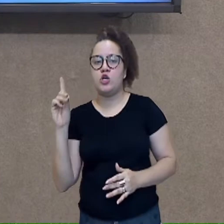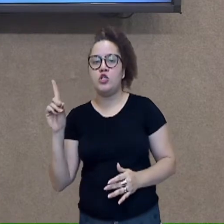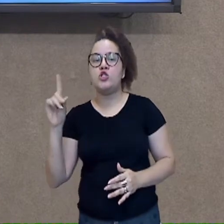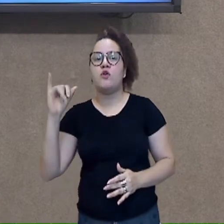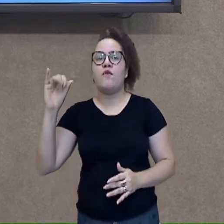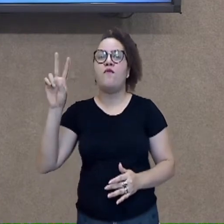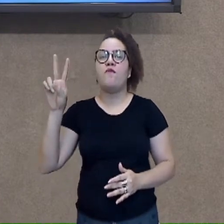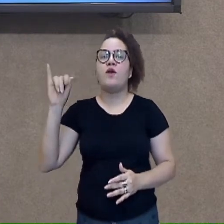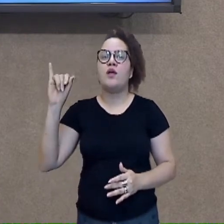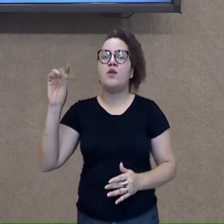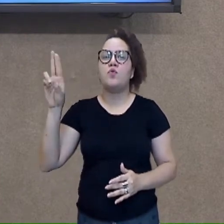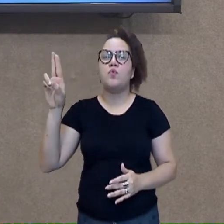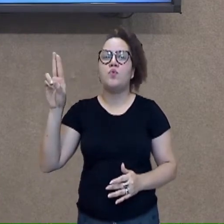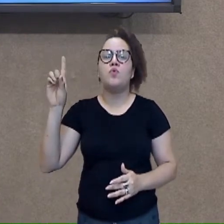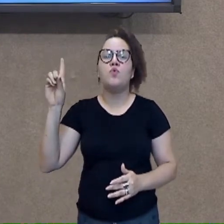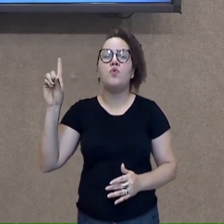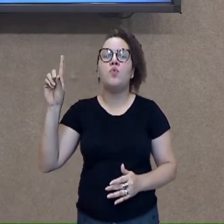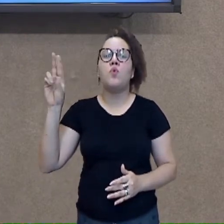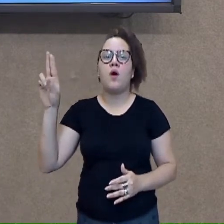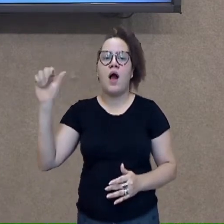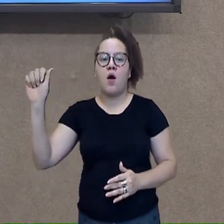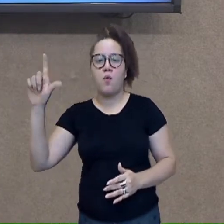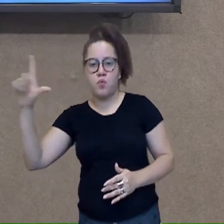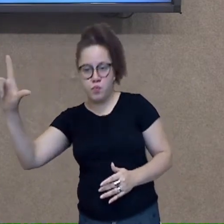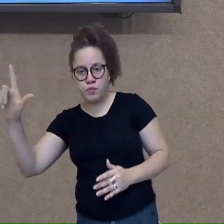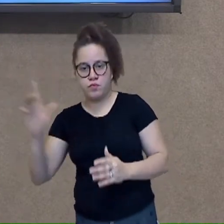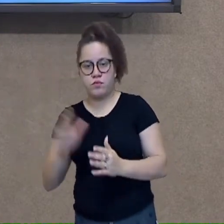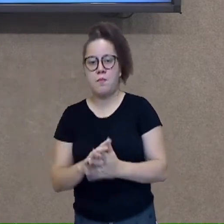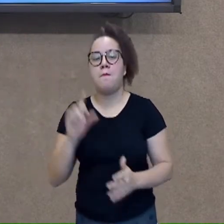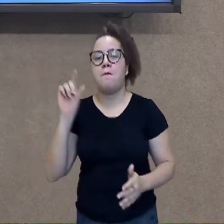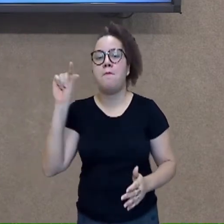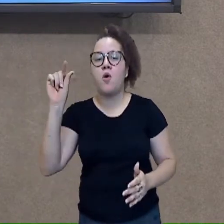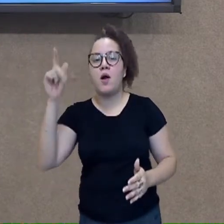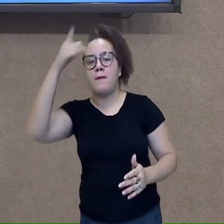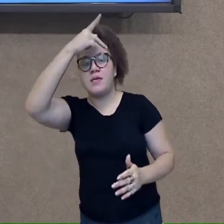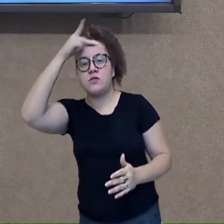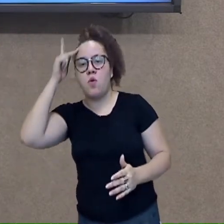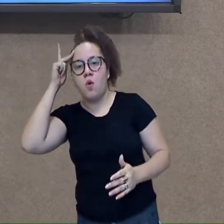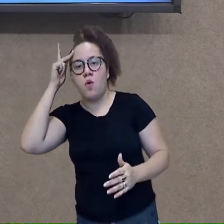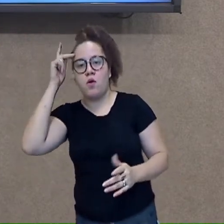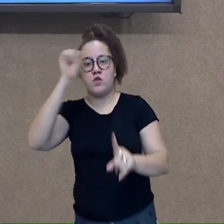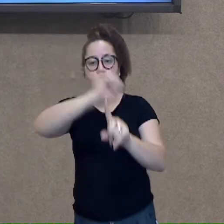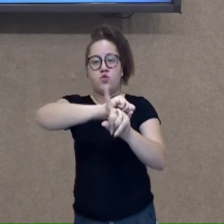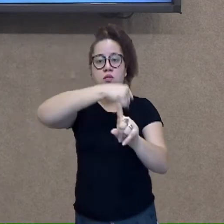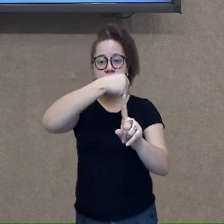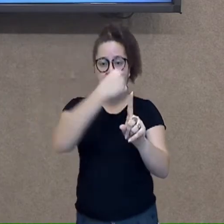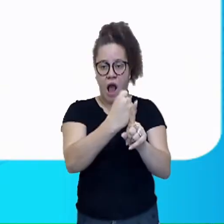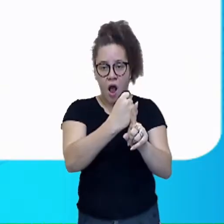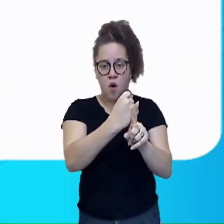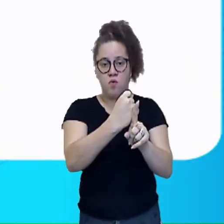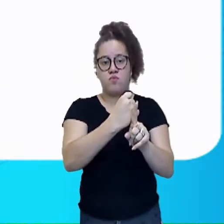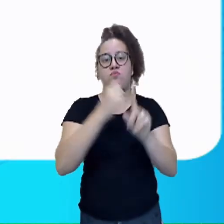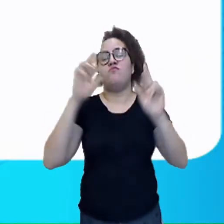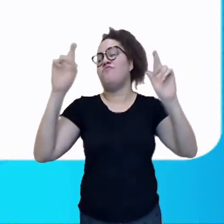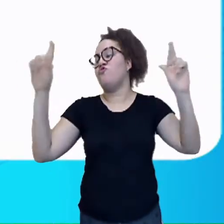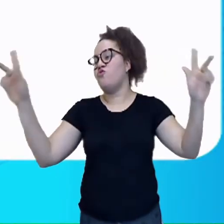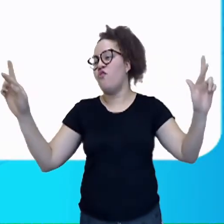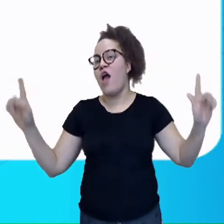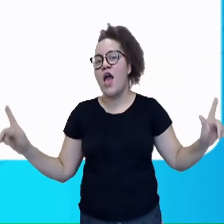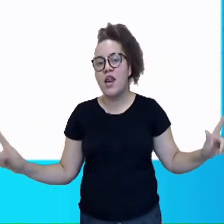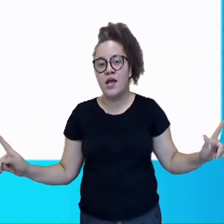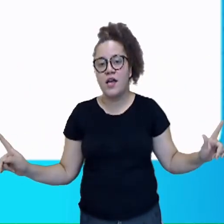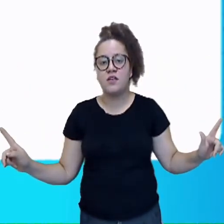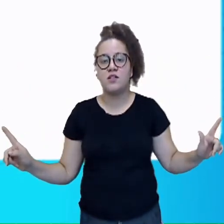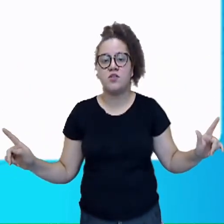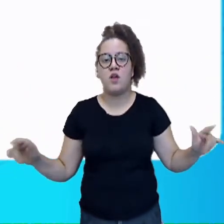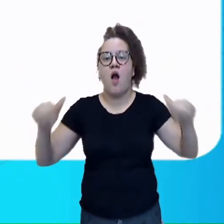É aquilo que eu utilizo com poucas pessoas. Já os meios de comunicação social em massa são aqueles que têm uma